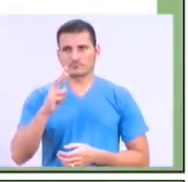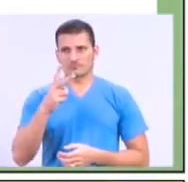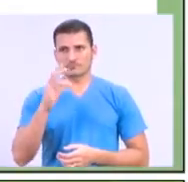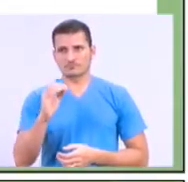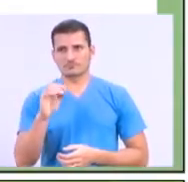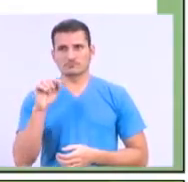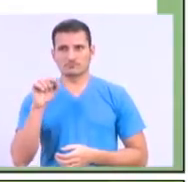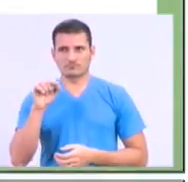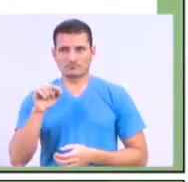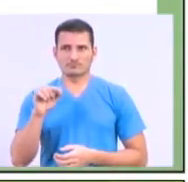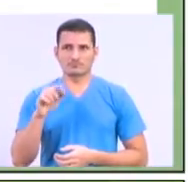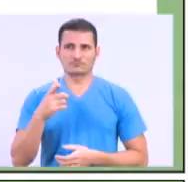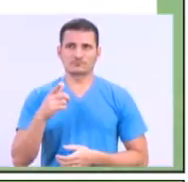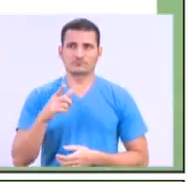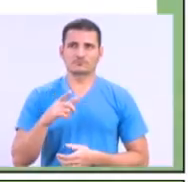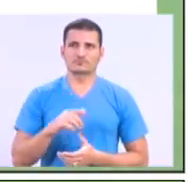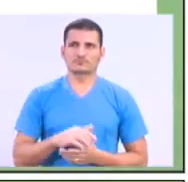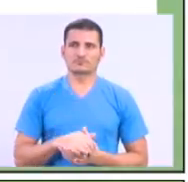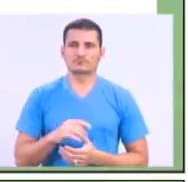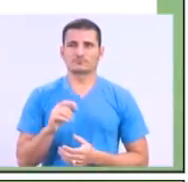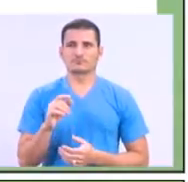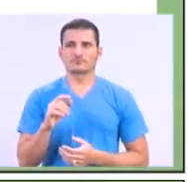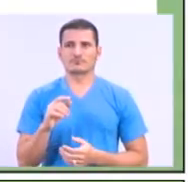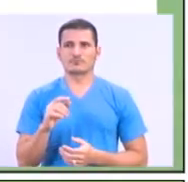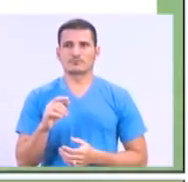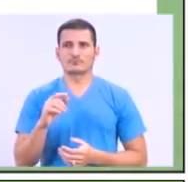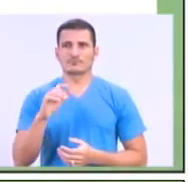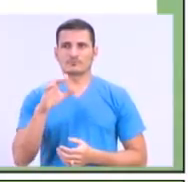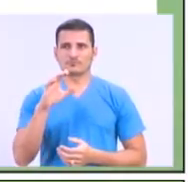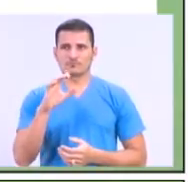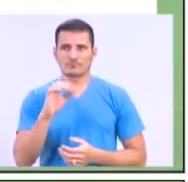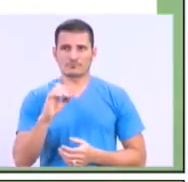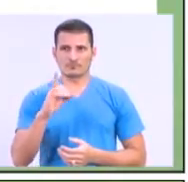está imprimindo códigos, né?